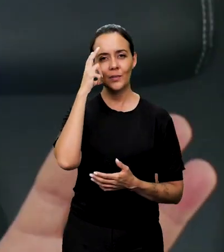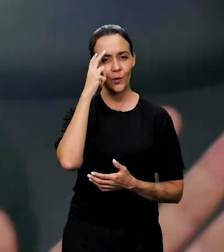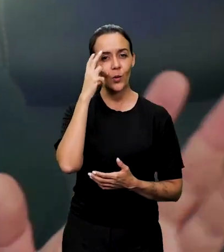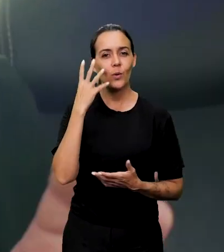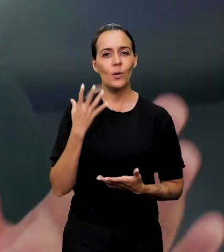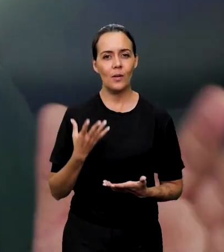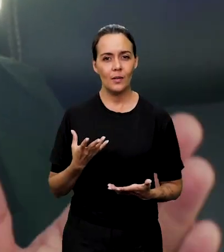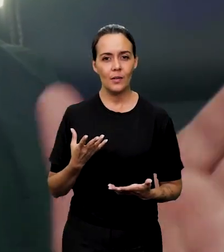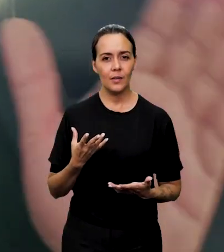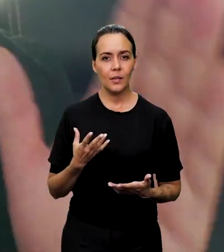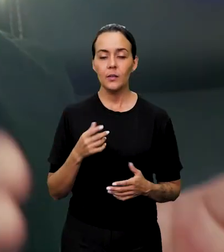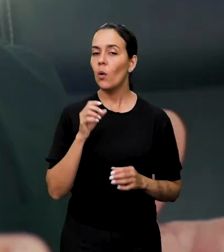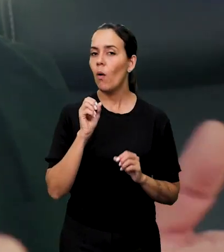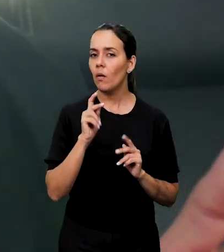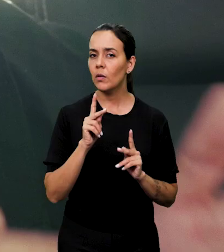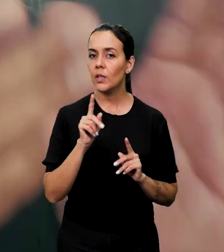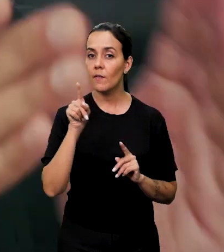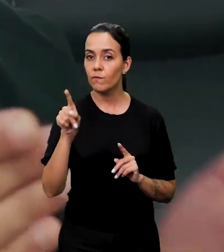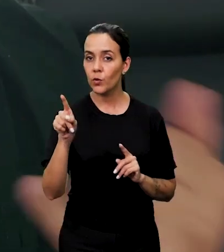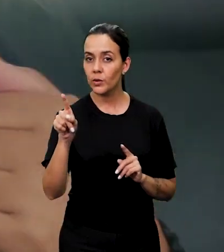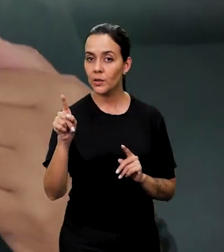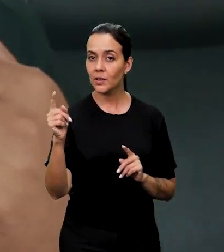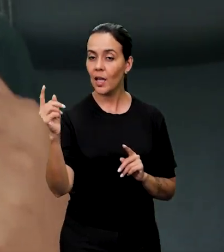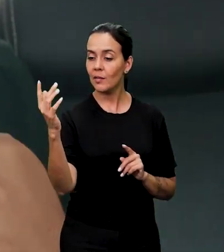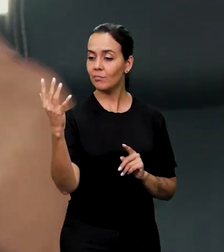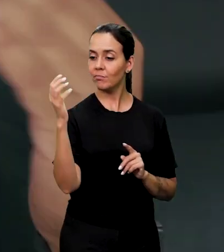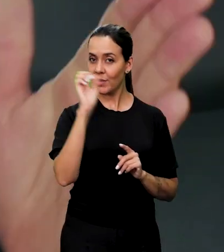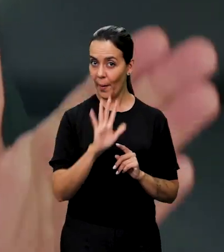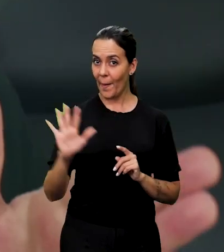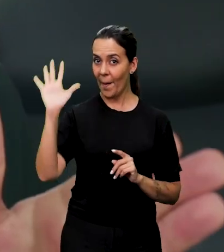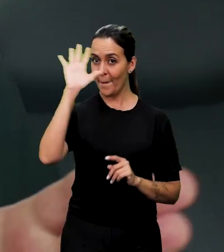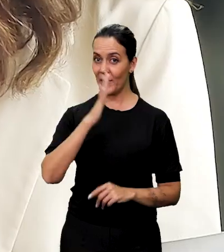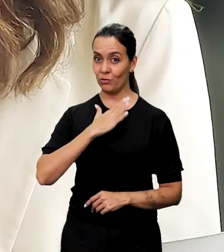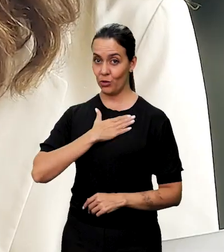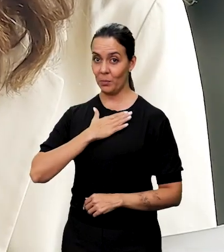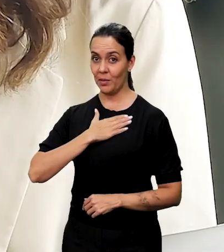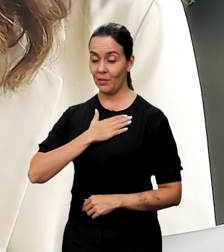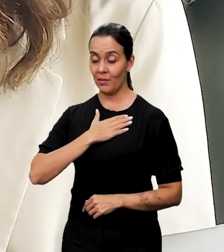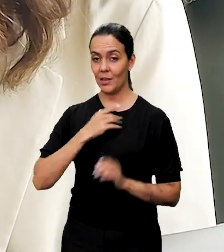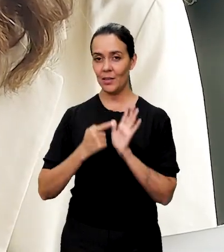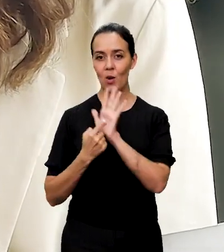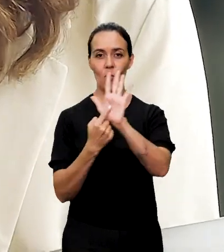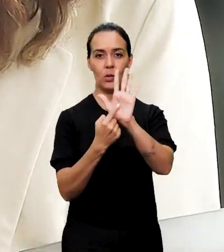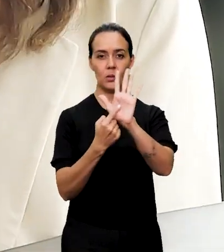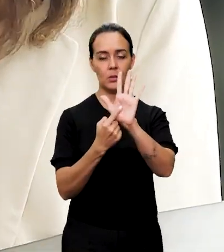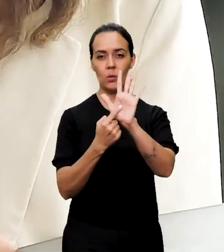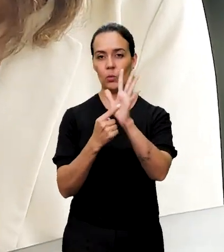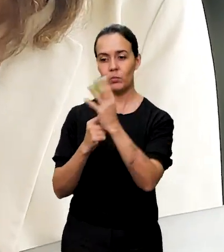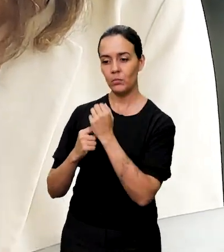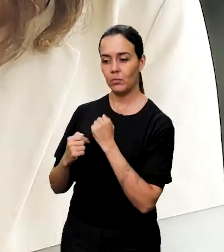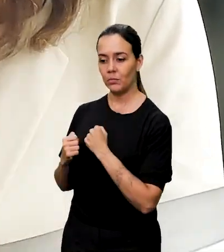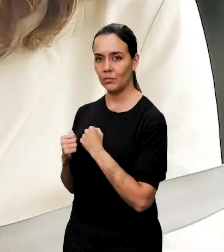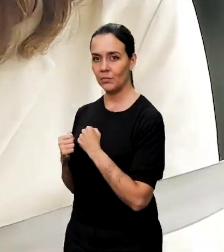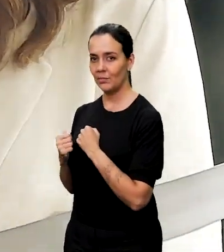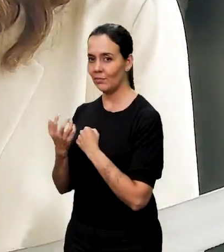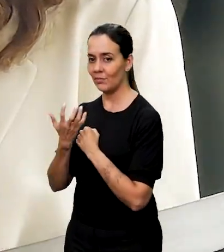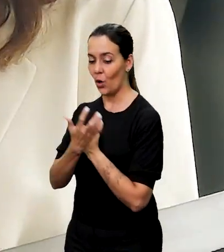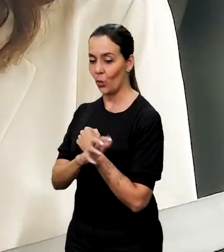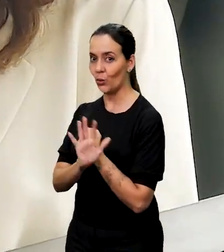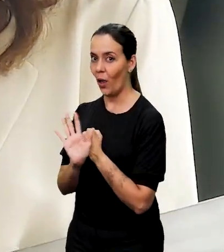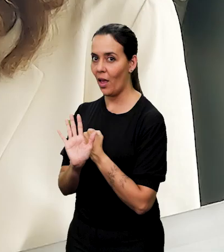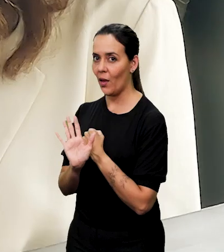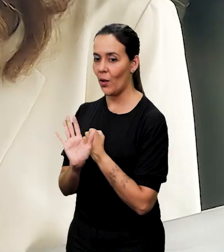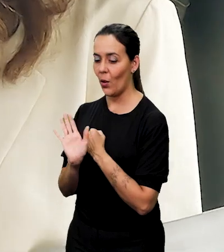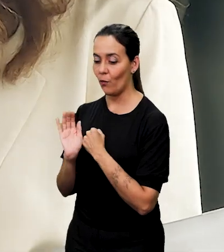tem um pouco essa questão, né? Então você não me dá exatamente a imagem que eu faço de mim mesmo, uma correspondência, então eu não quero. Entende? Isso aqui